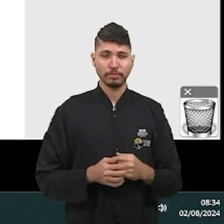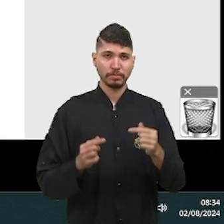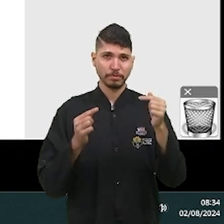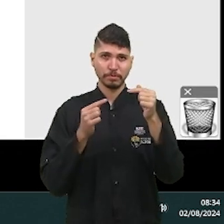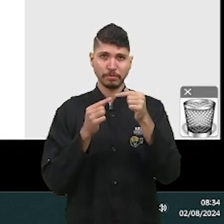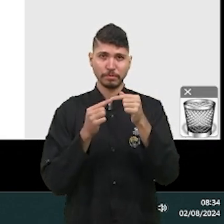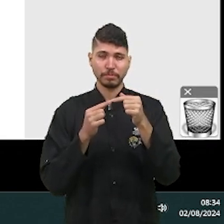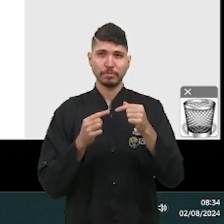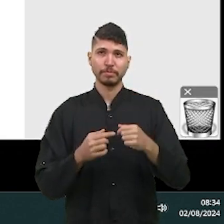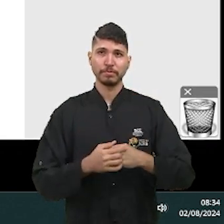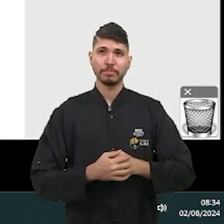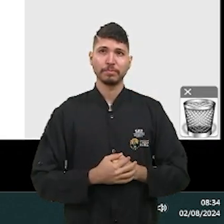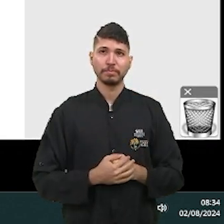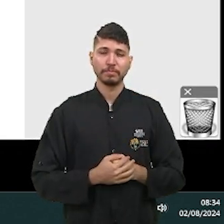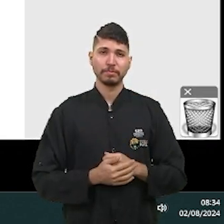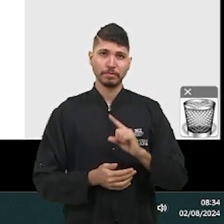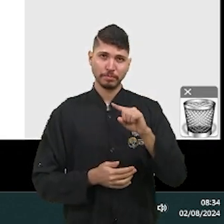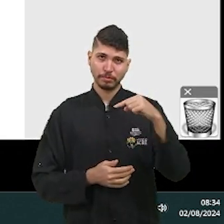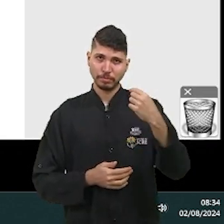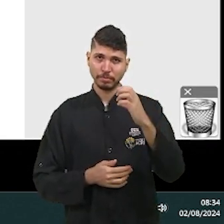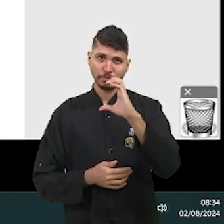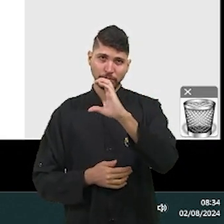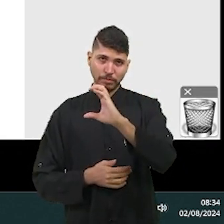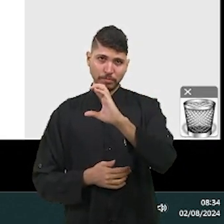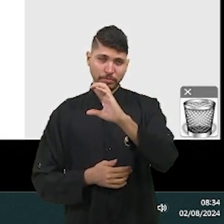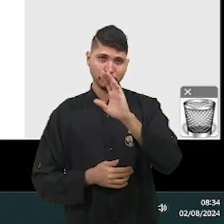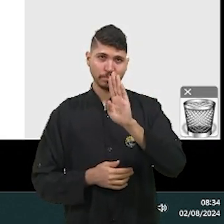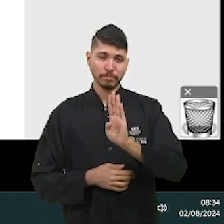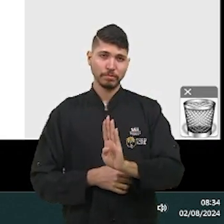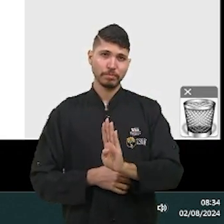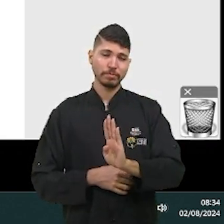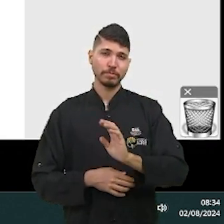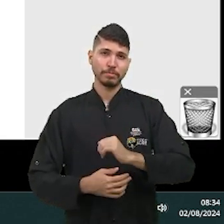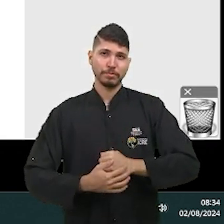depois o ponto c ao ponto